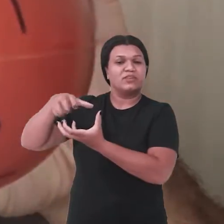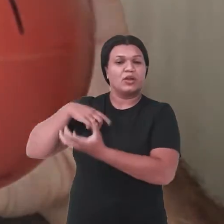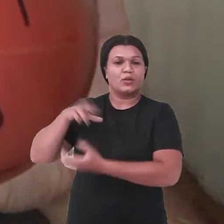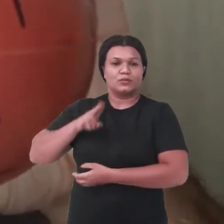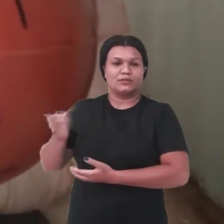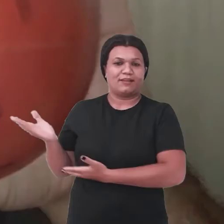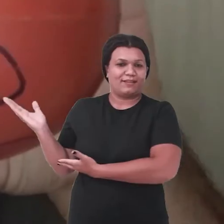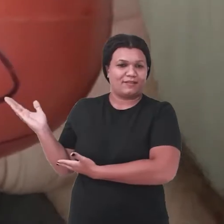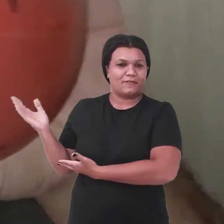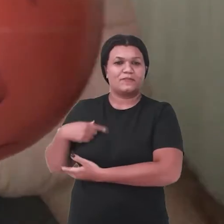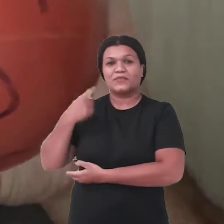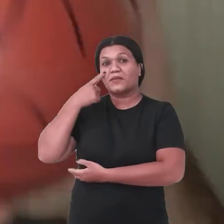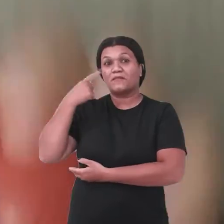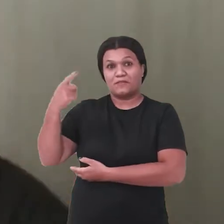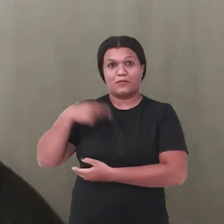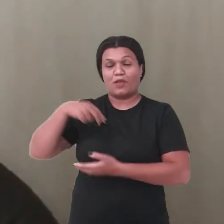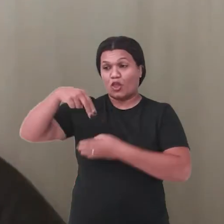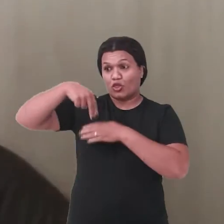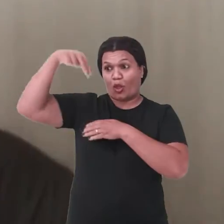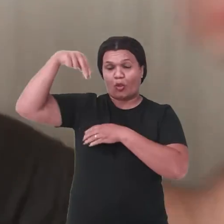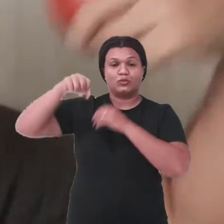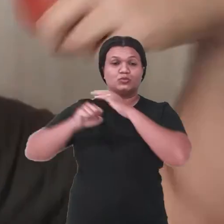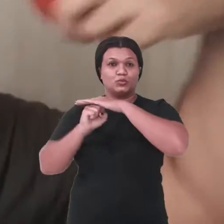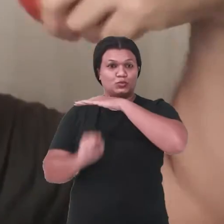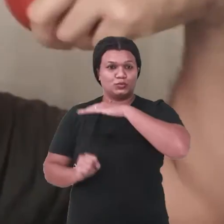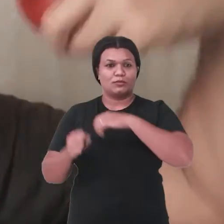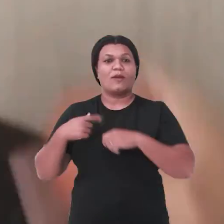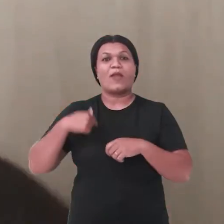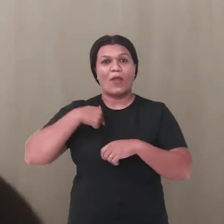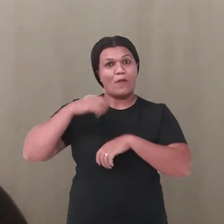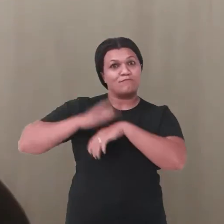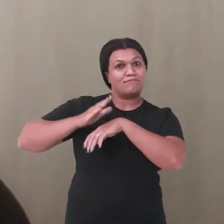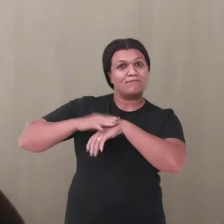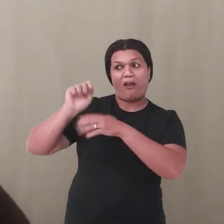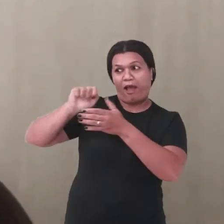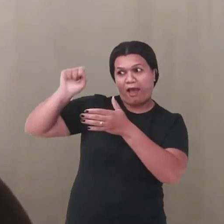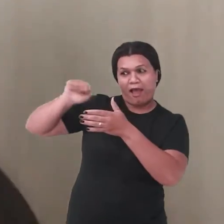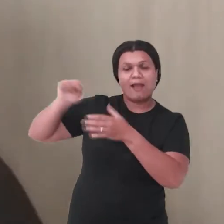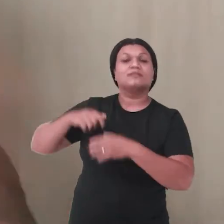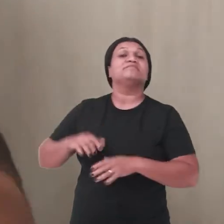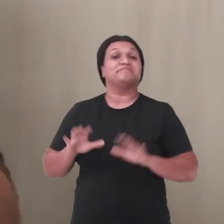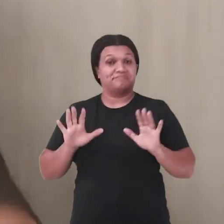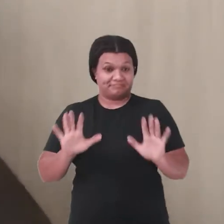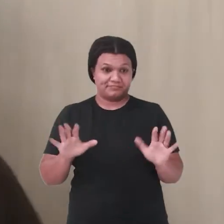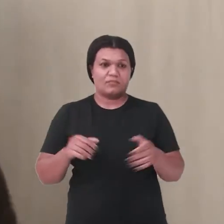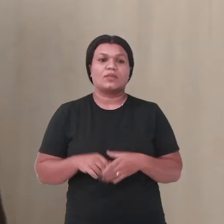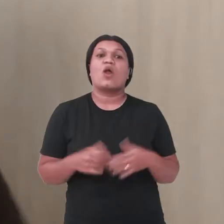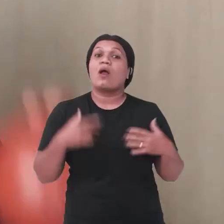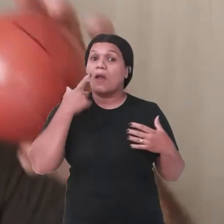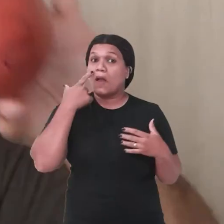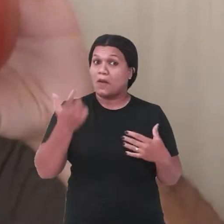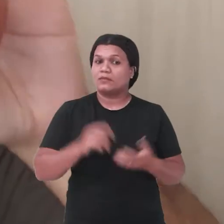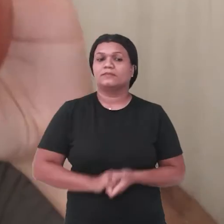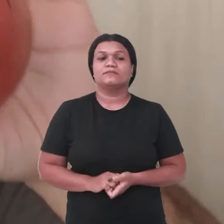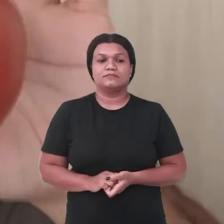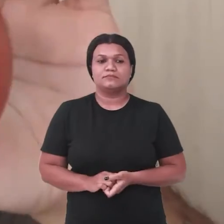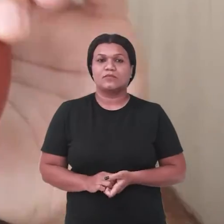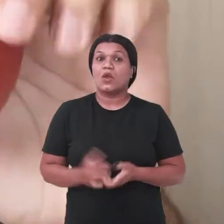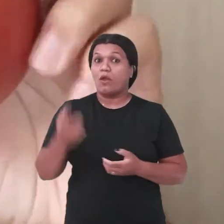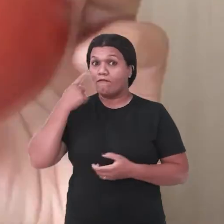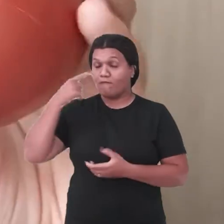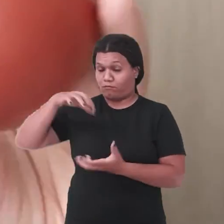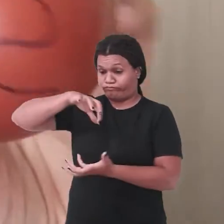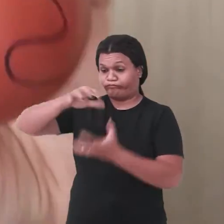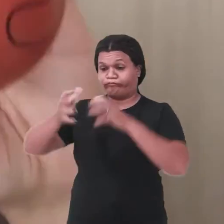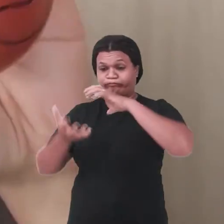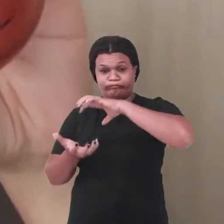até as marcações, ó, hemisfério norte, hemisfério sul. Quem fez as marcações? Eu mesmo. Isso aí. Moçada, o nosso